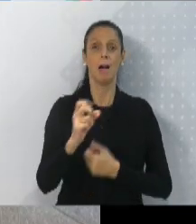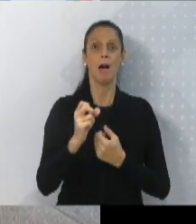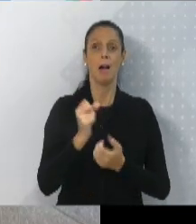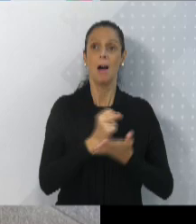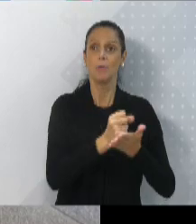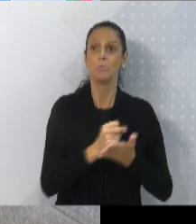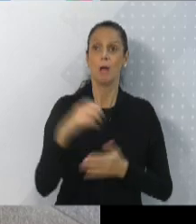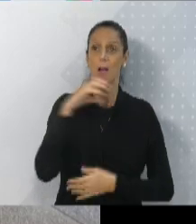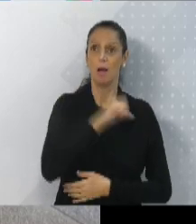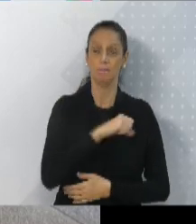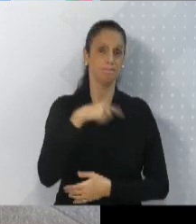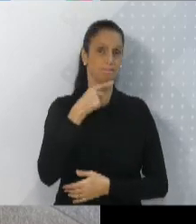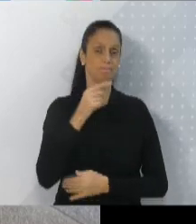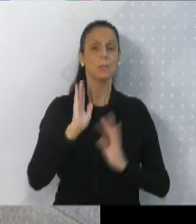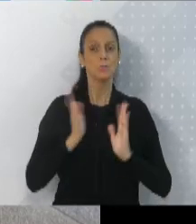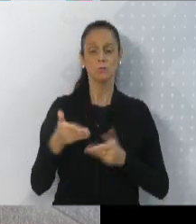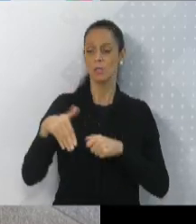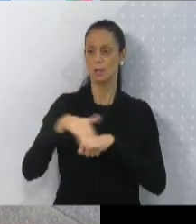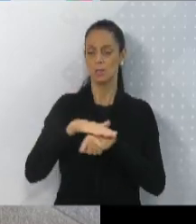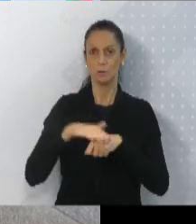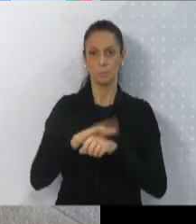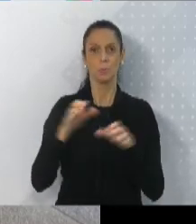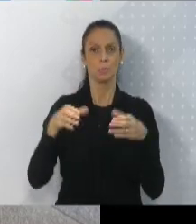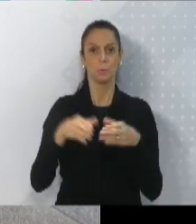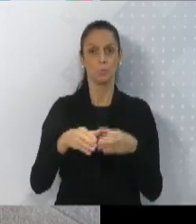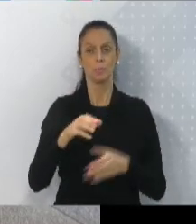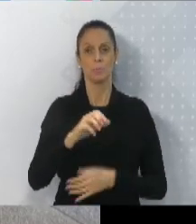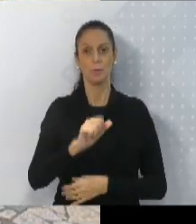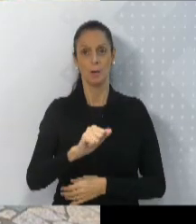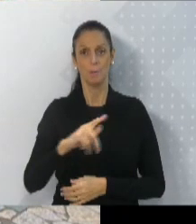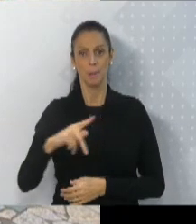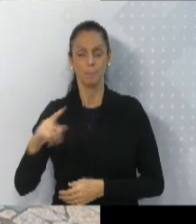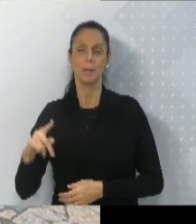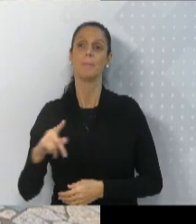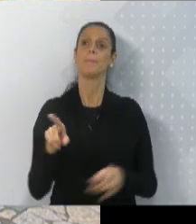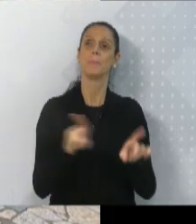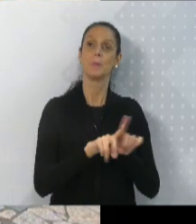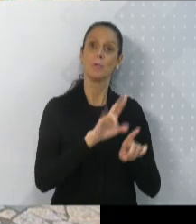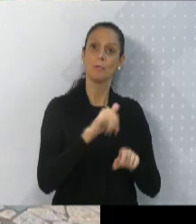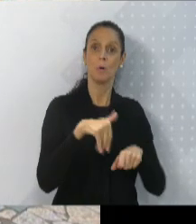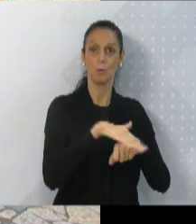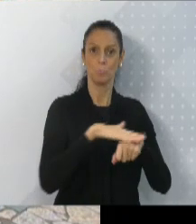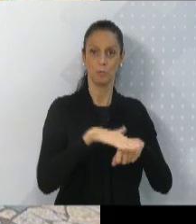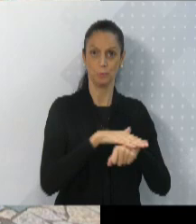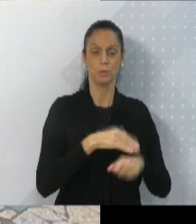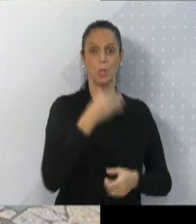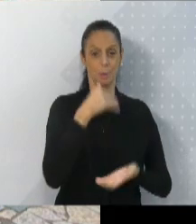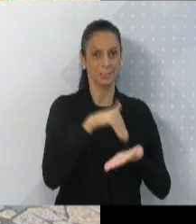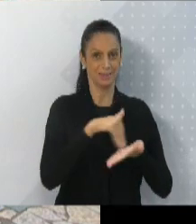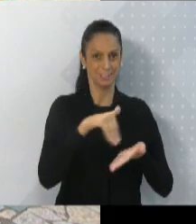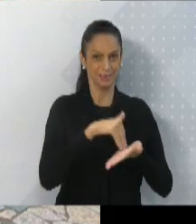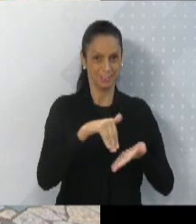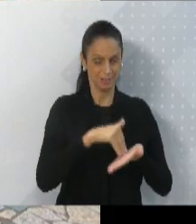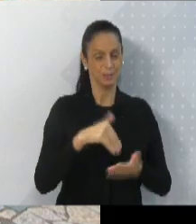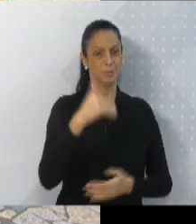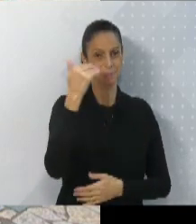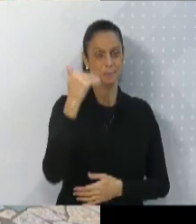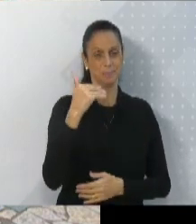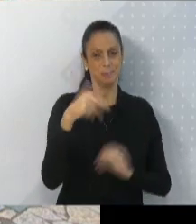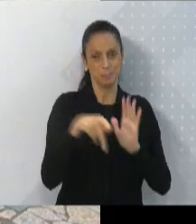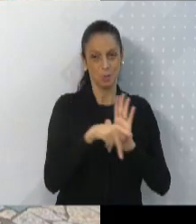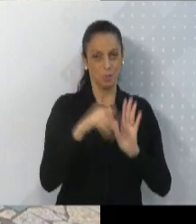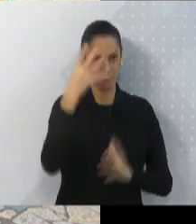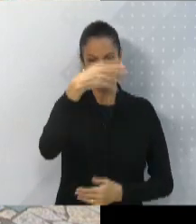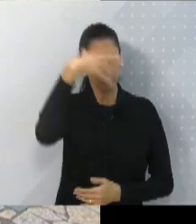isso para várias apps vou passar isso também para nossa secretária de educação a condição de ter o chamado Walk talkie aquela rádio